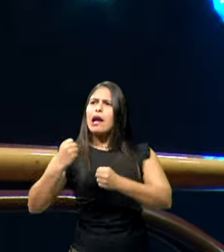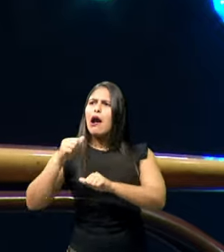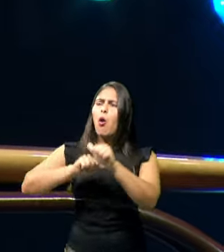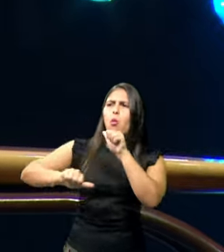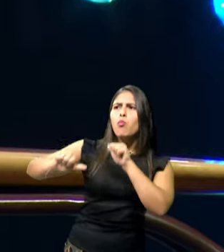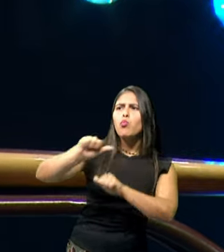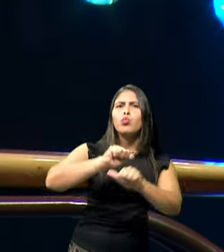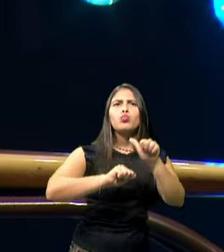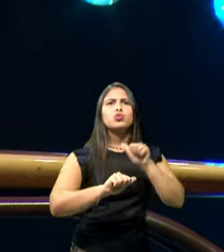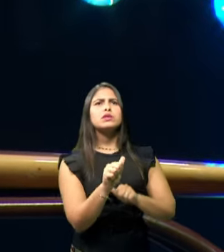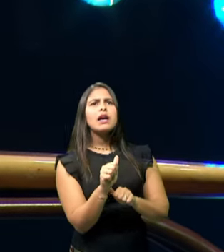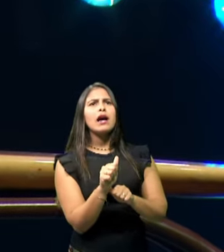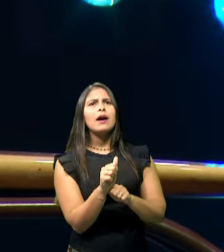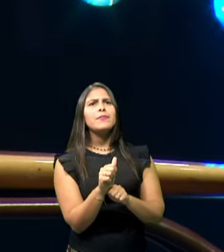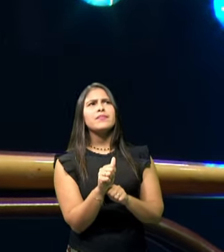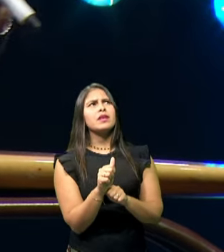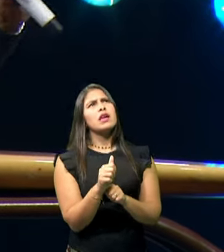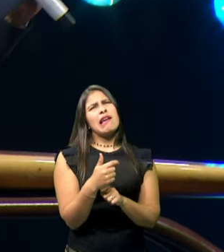sabe?